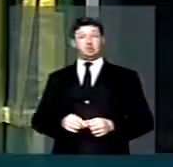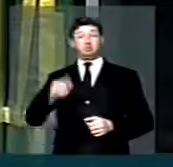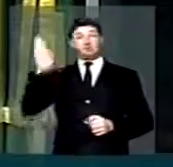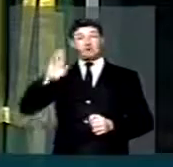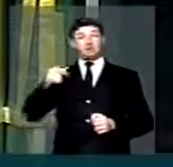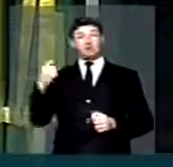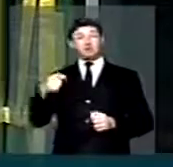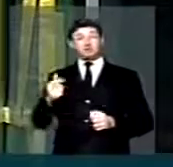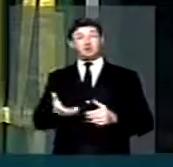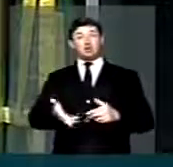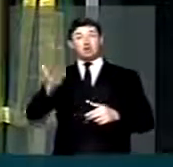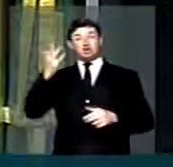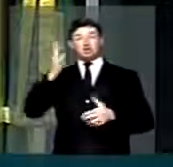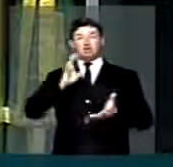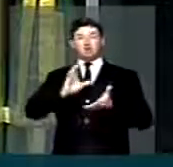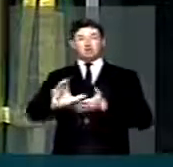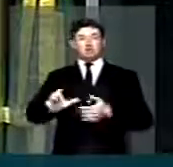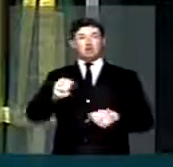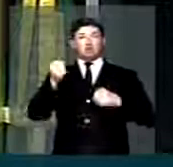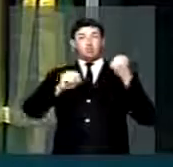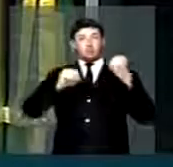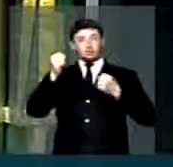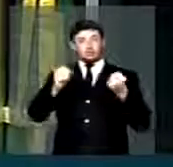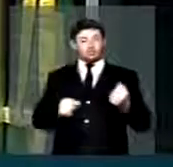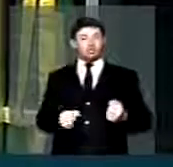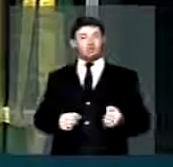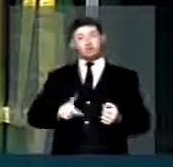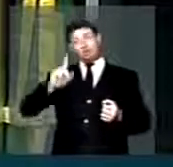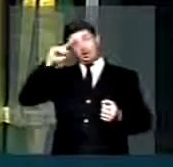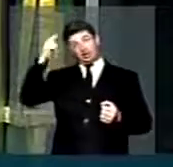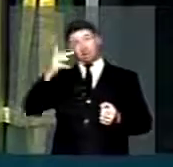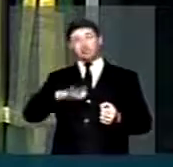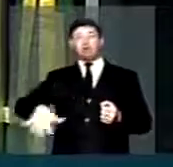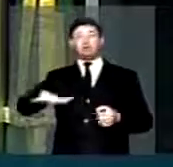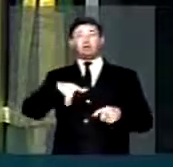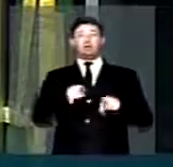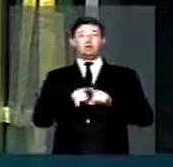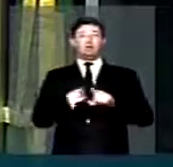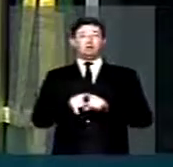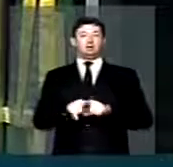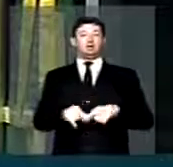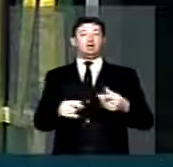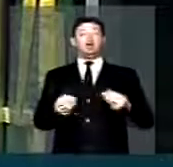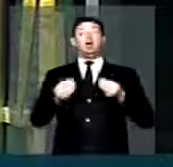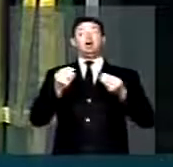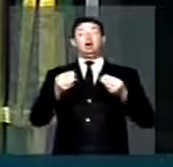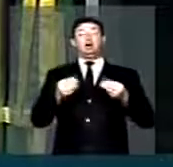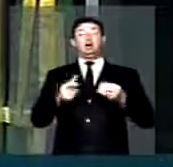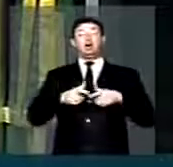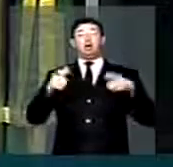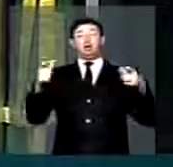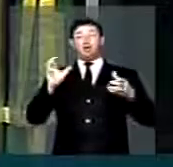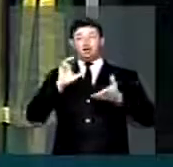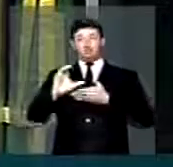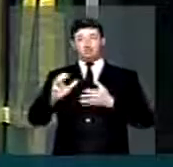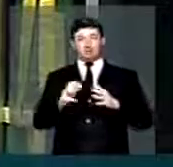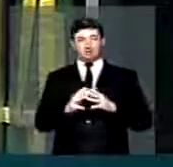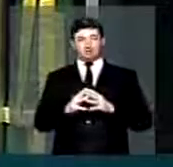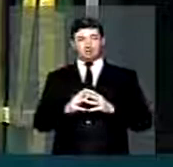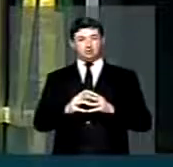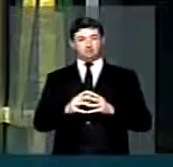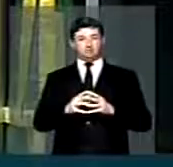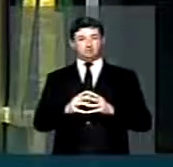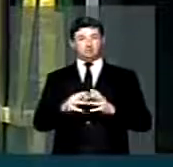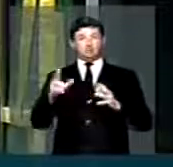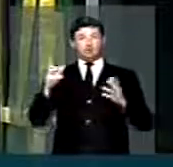precisa aumentar a taxa de investimento, a produtividade e a ideia geral. E como que se aumenta a taxa de investimento